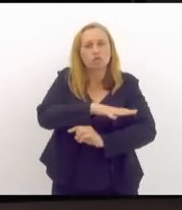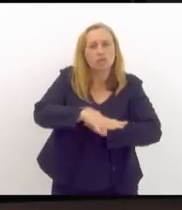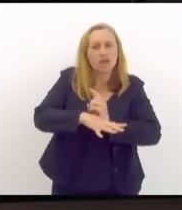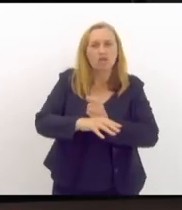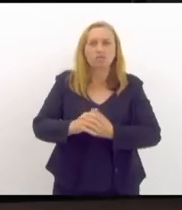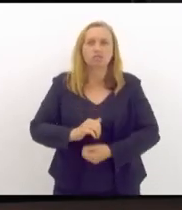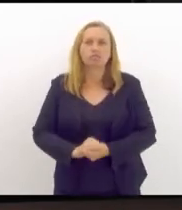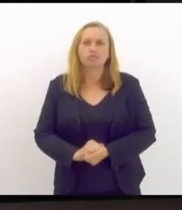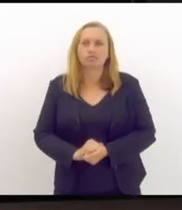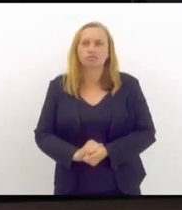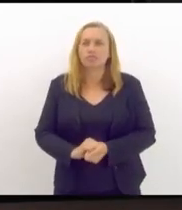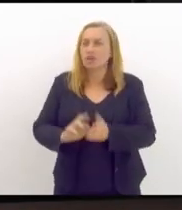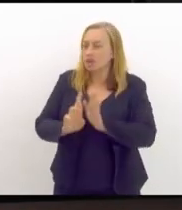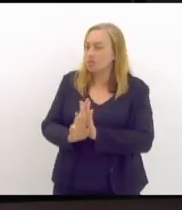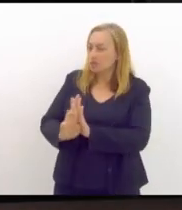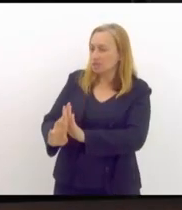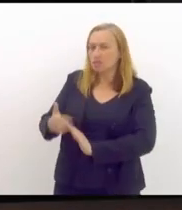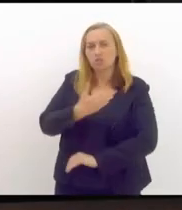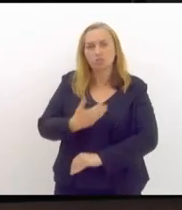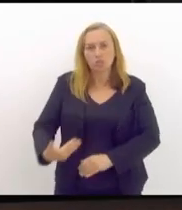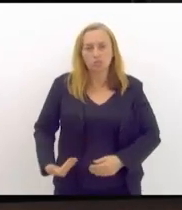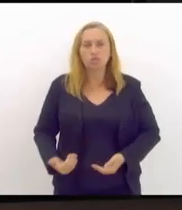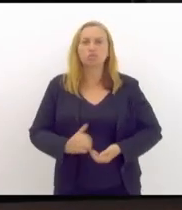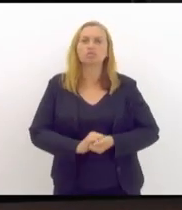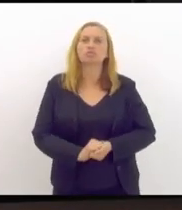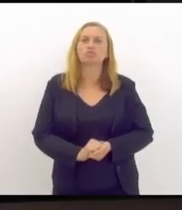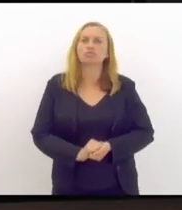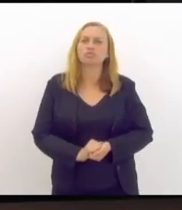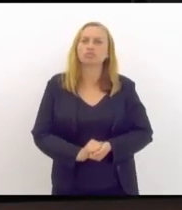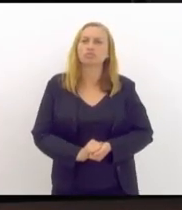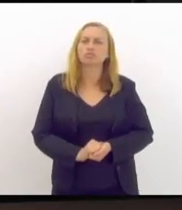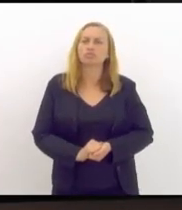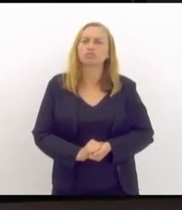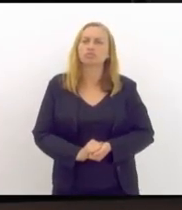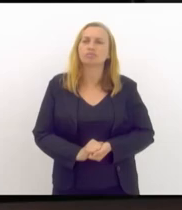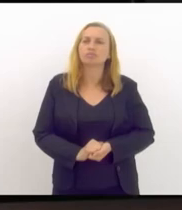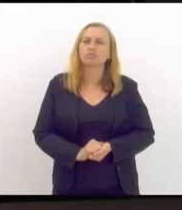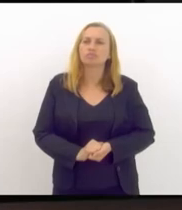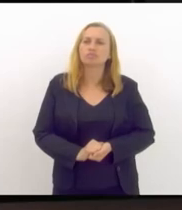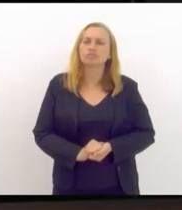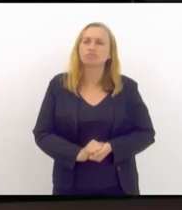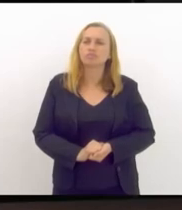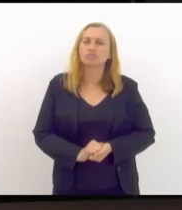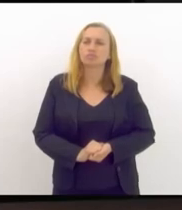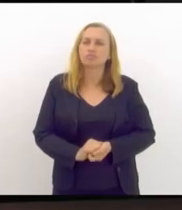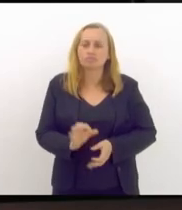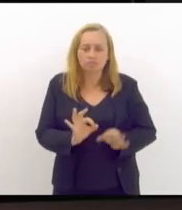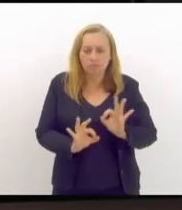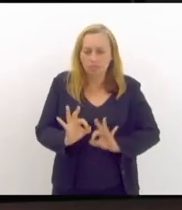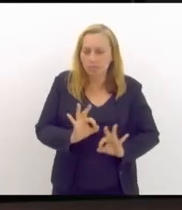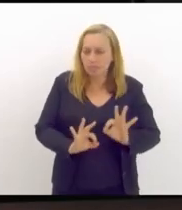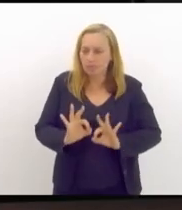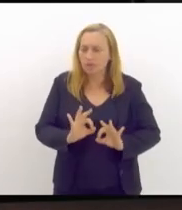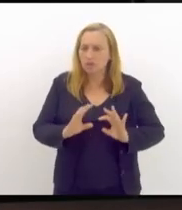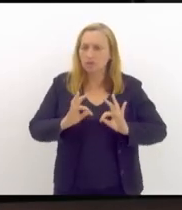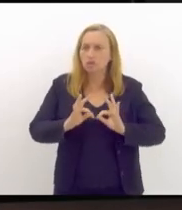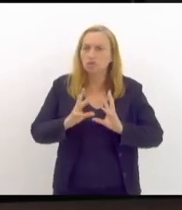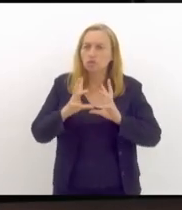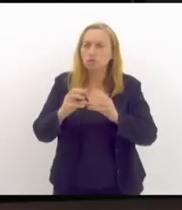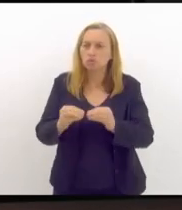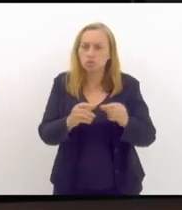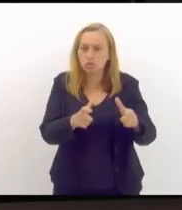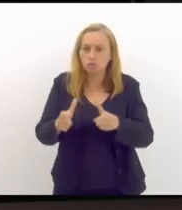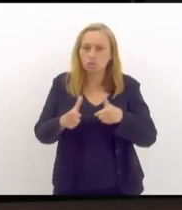aos representantes públicos tratar e mapear todos os locais